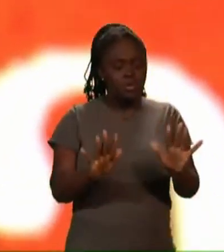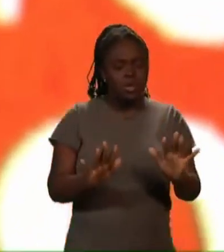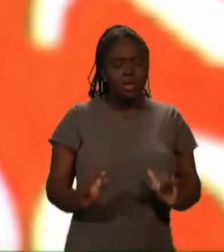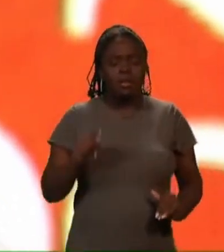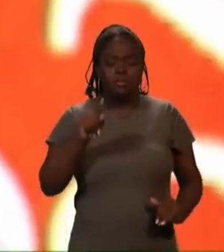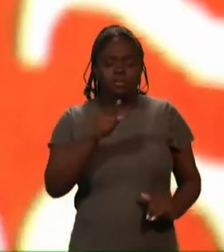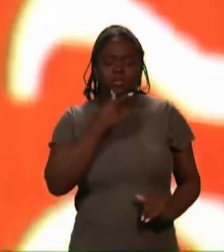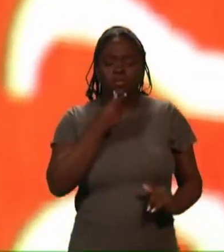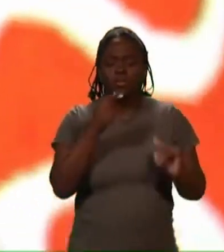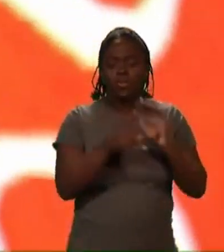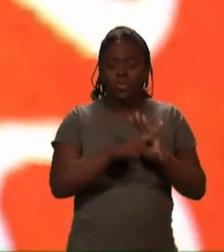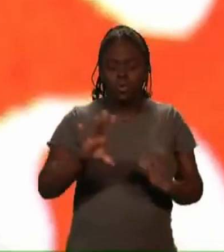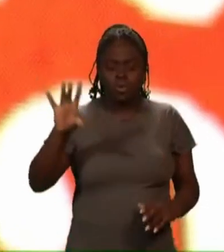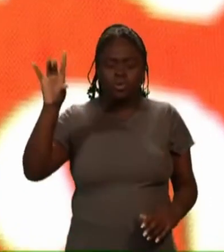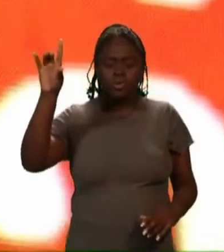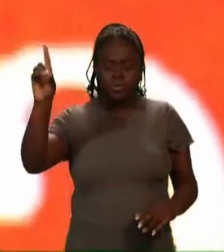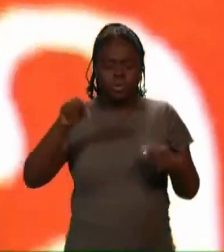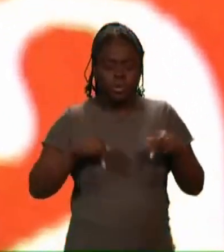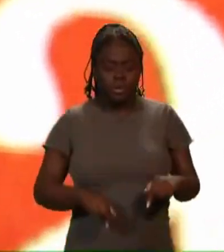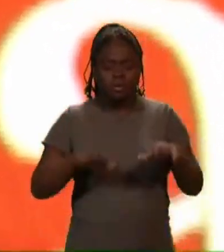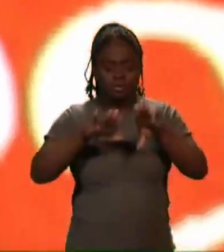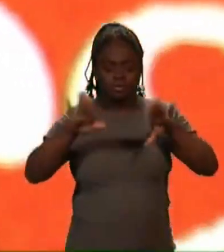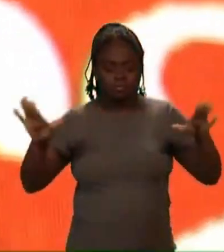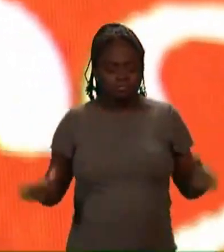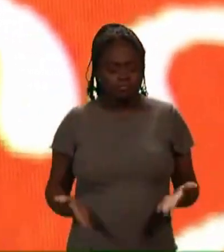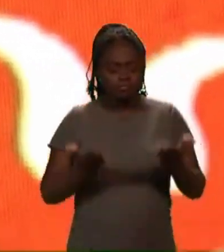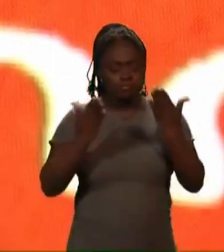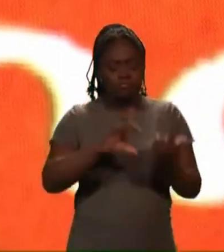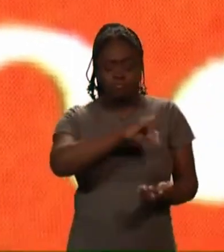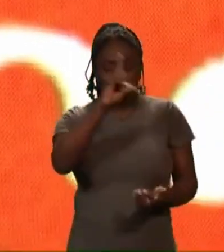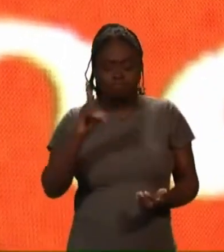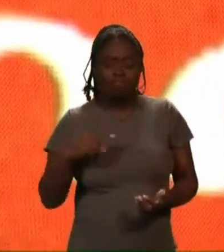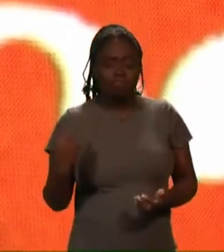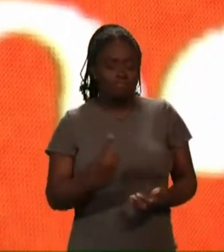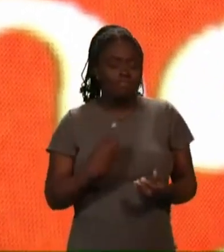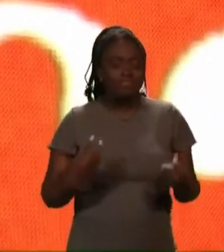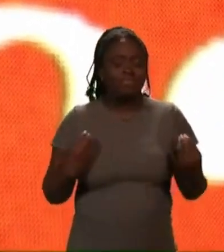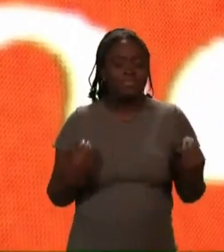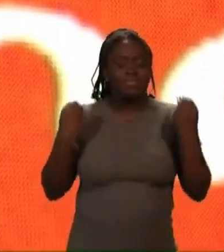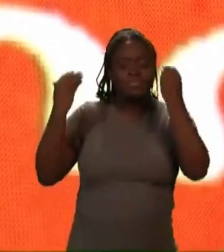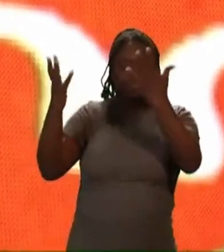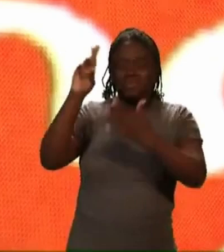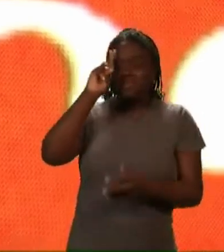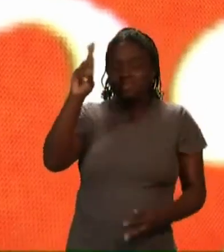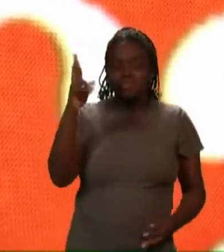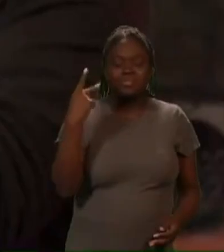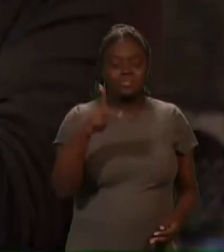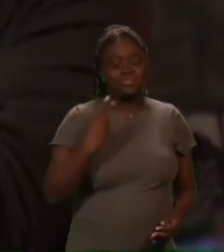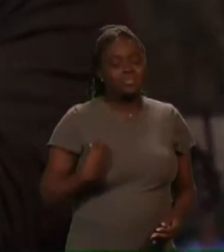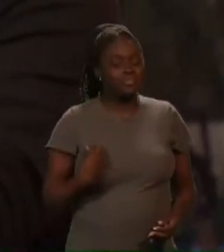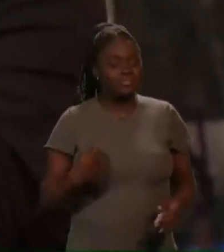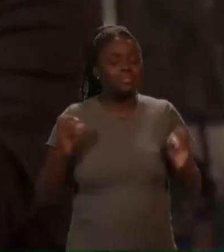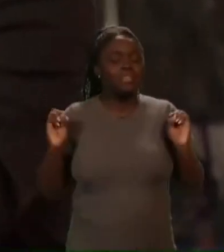será um homem de Deus. Nesse altar, nesse dia, nós consagramos você ao Senhor.